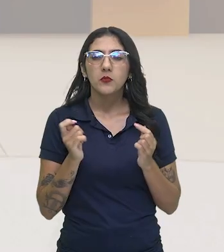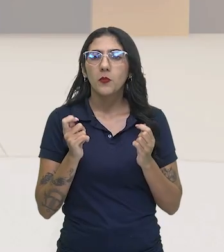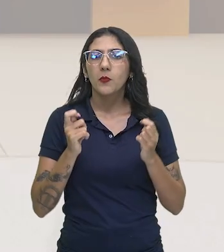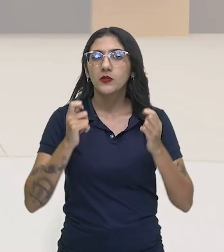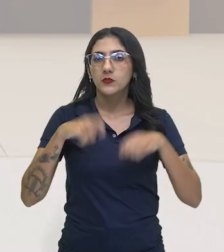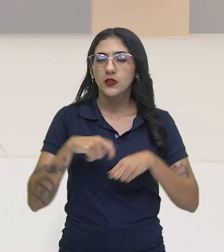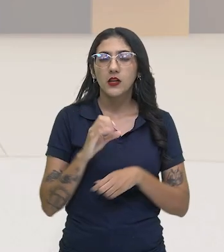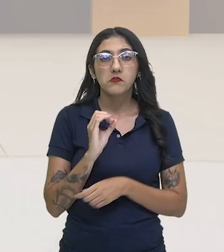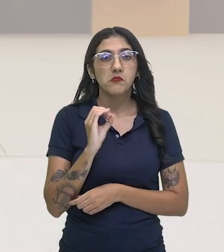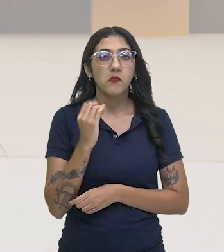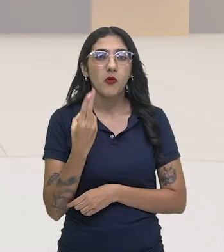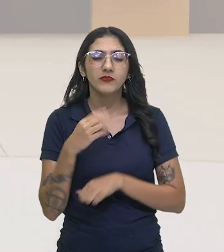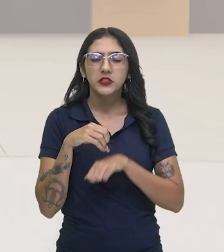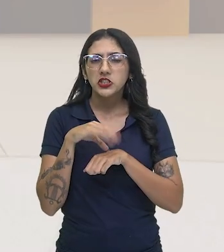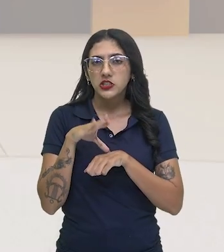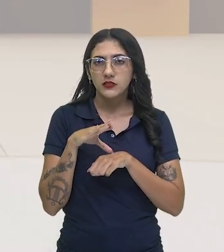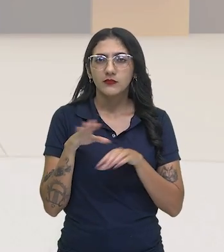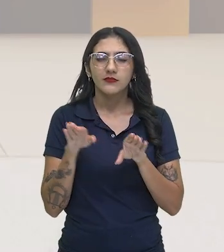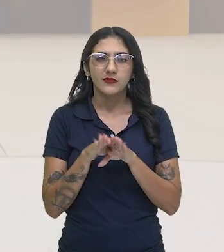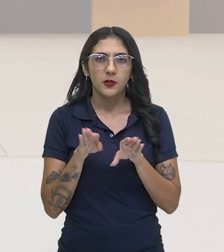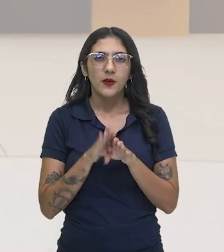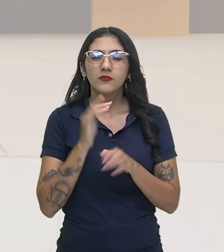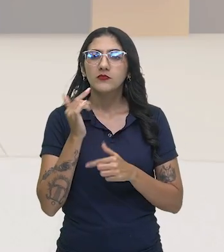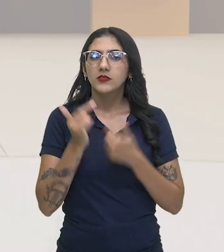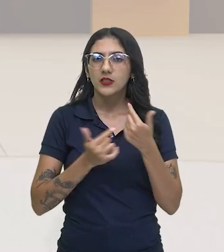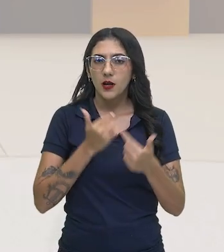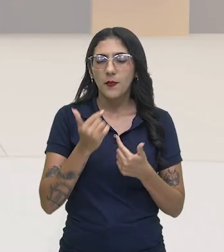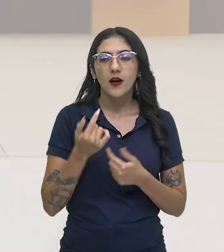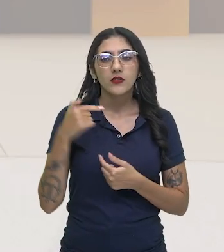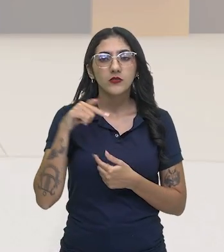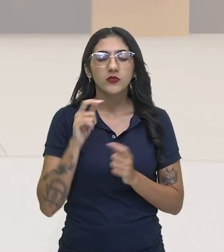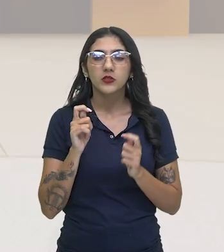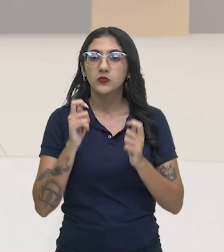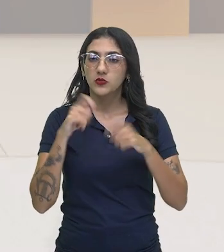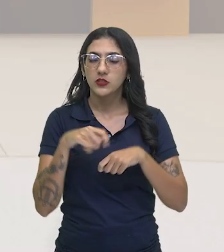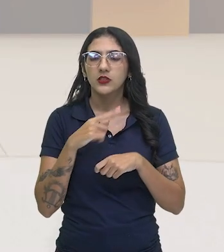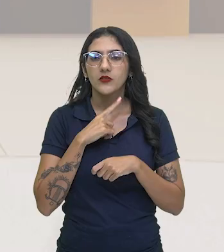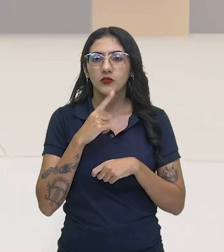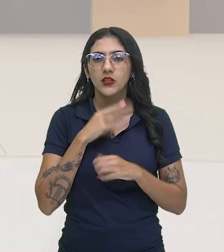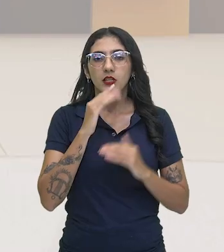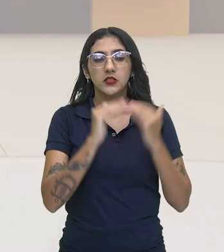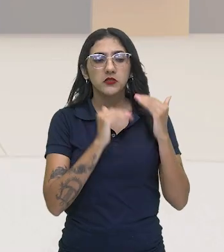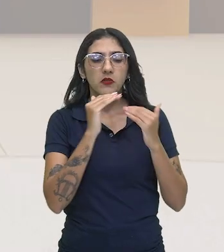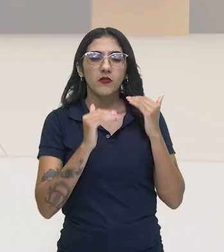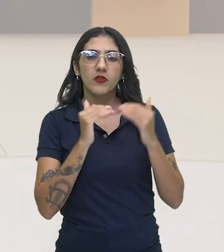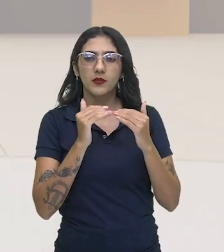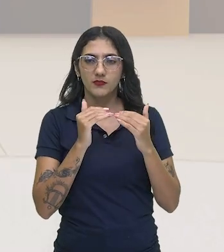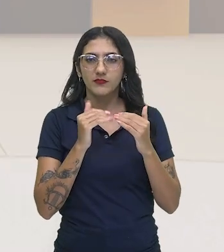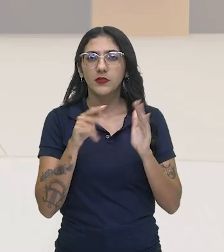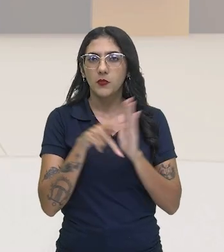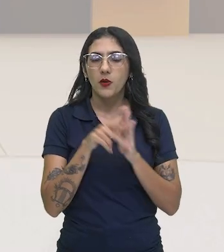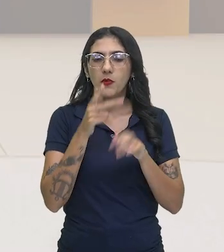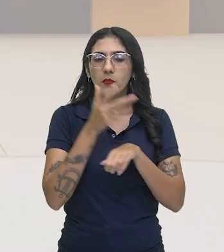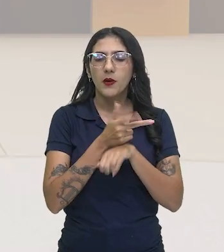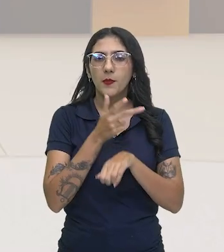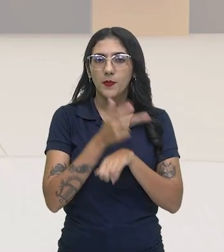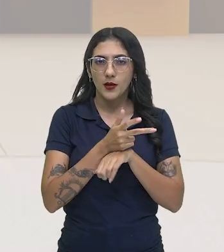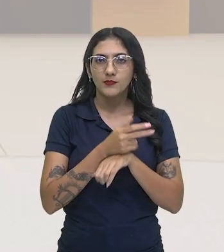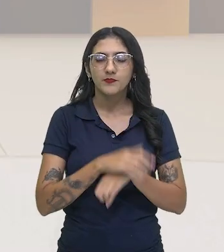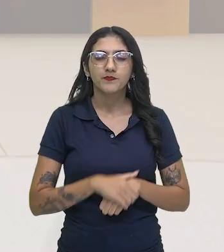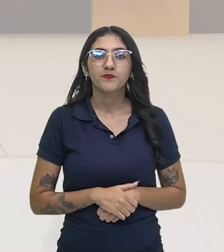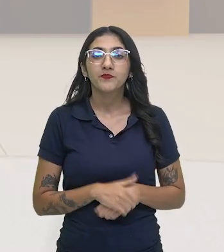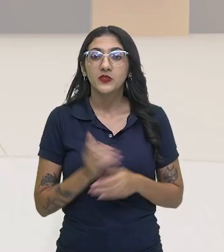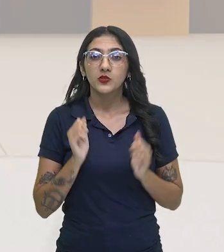ou dicas, né, de trabalhos que vocês podem ter ideia de desenvolver um documentário. E junto, né, com